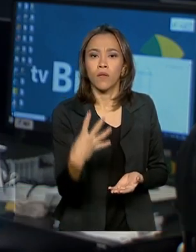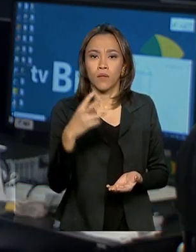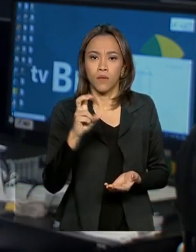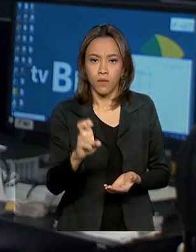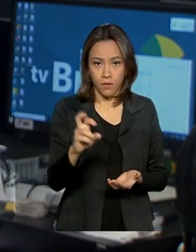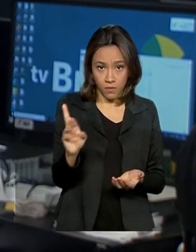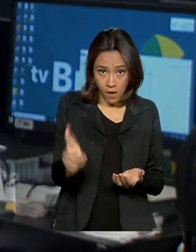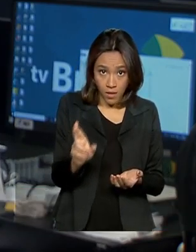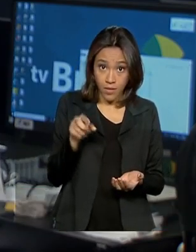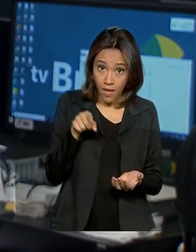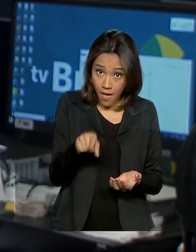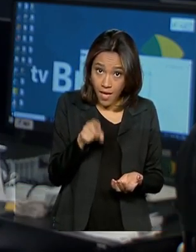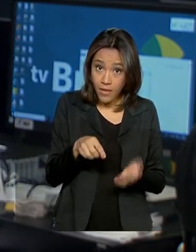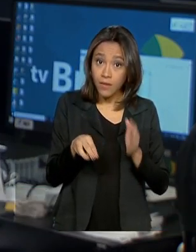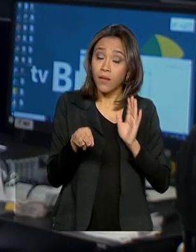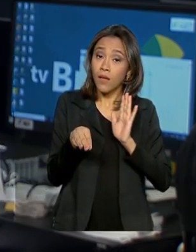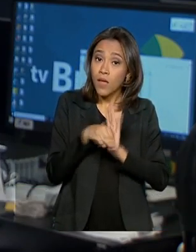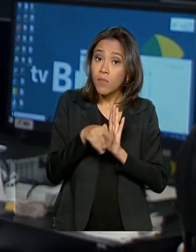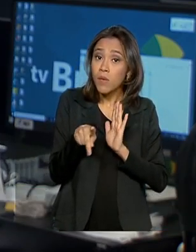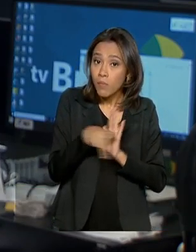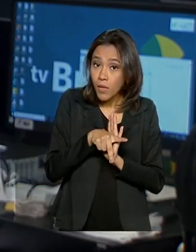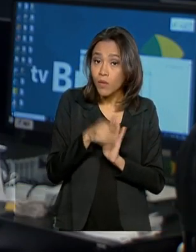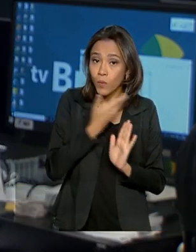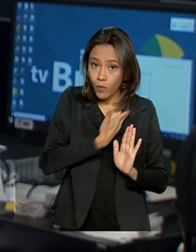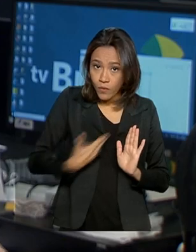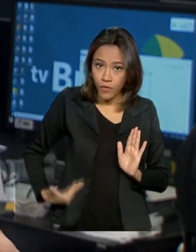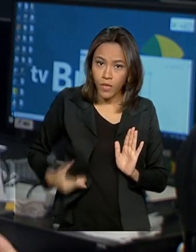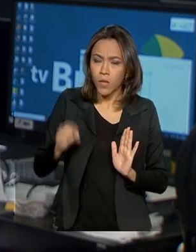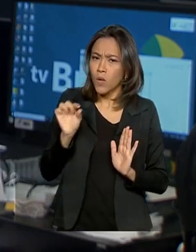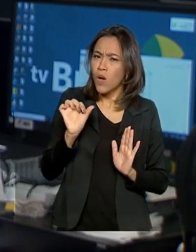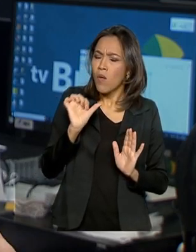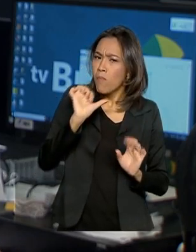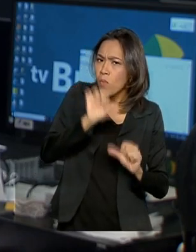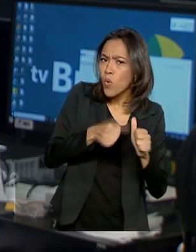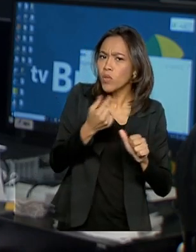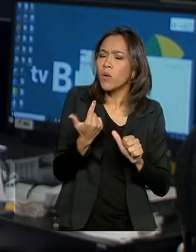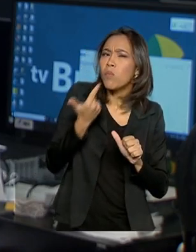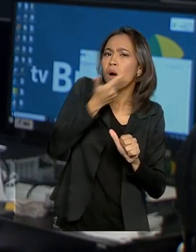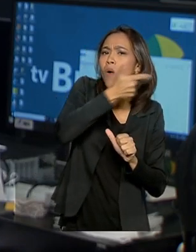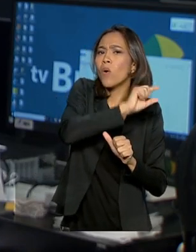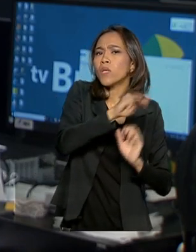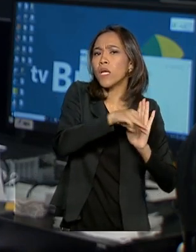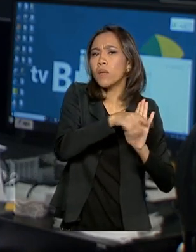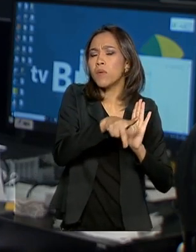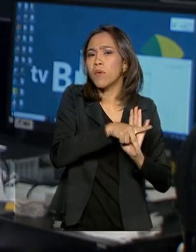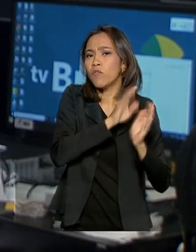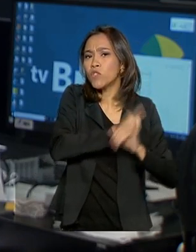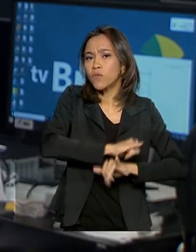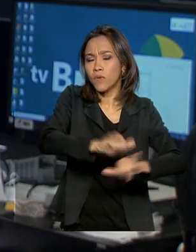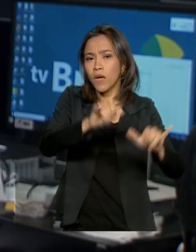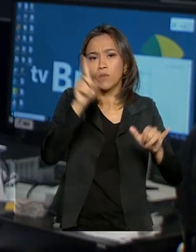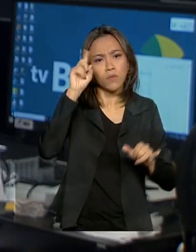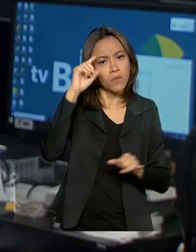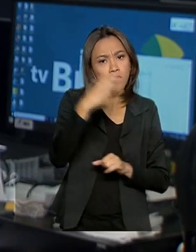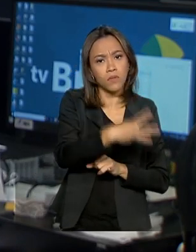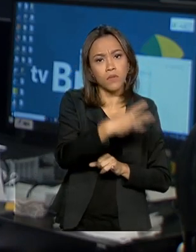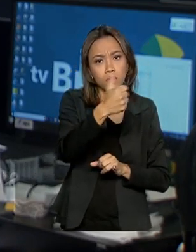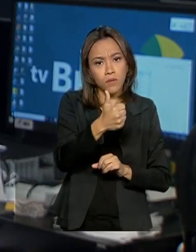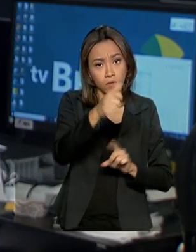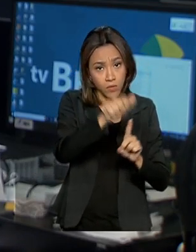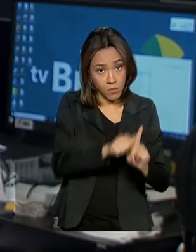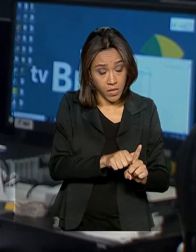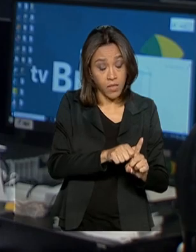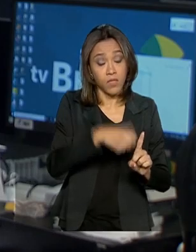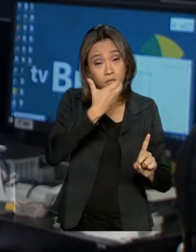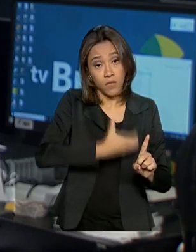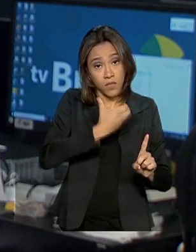Essa medida provisória do governo altera uma outra MP publicada no dia 31 de dezembro do ano passado,